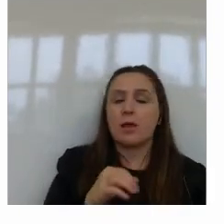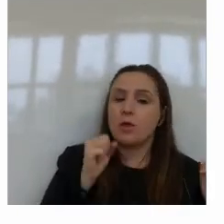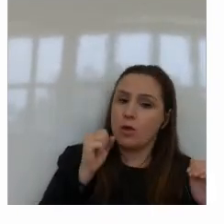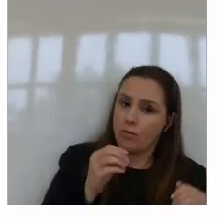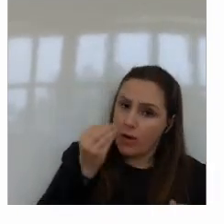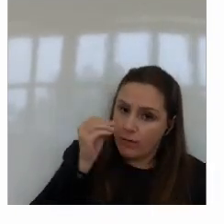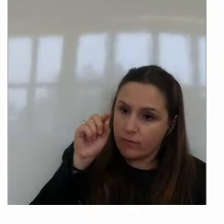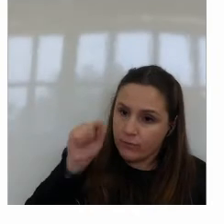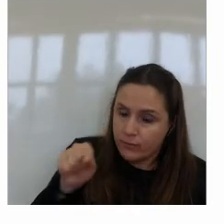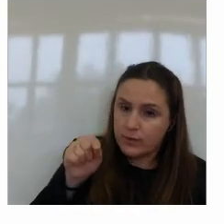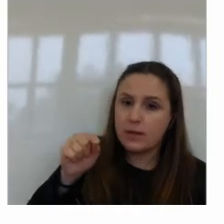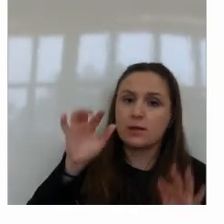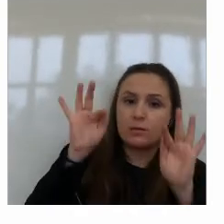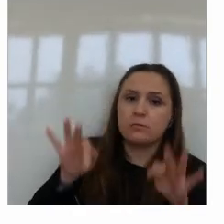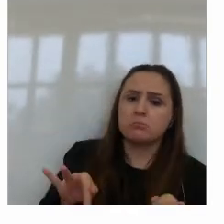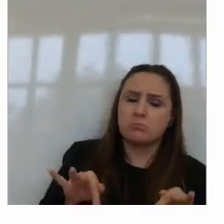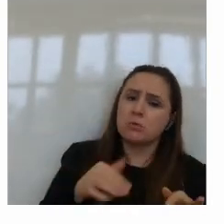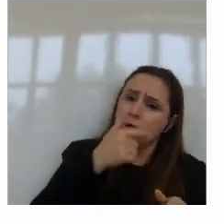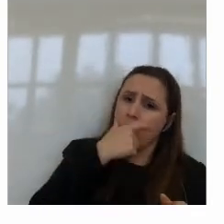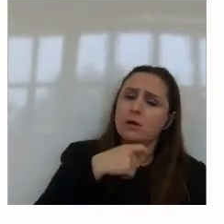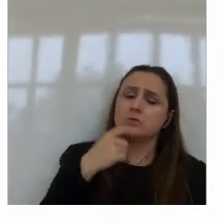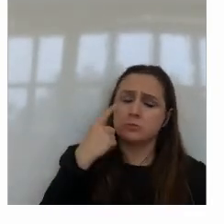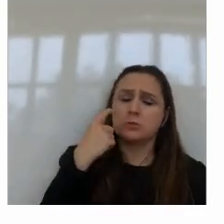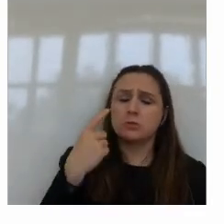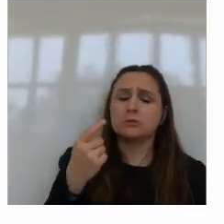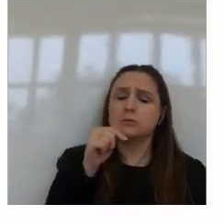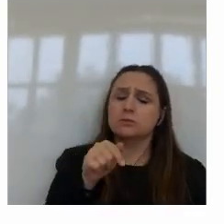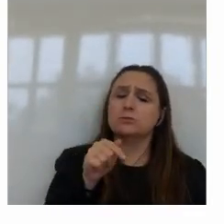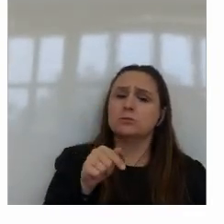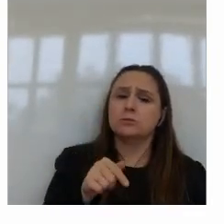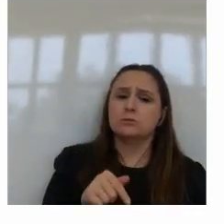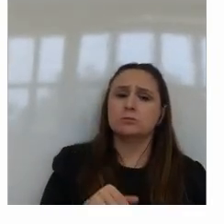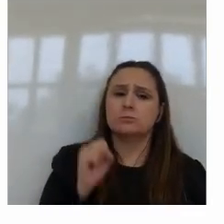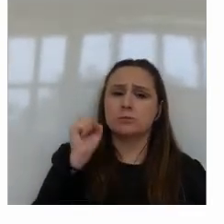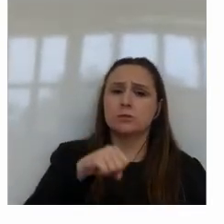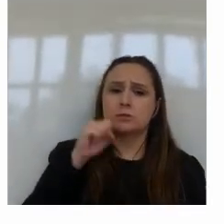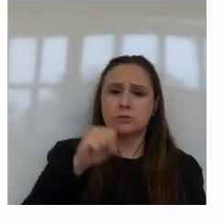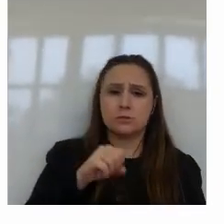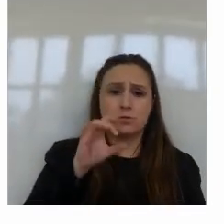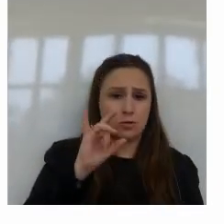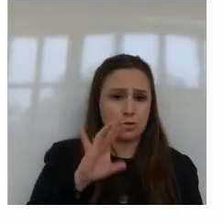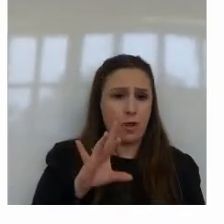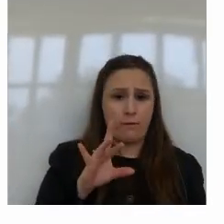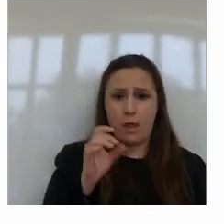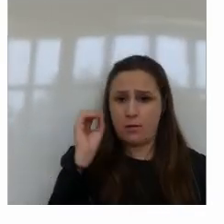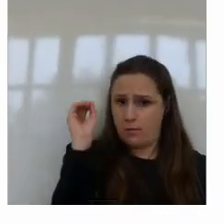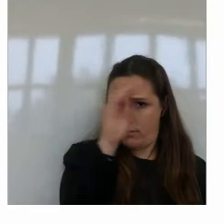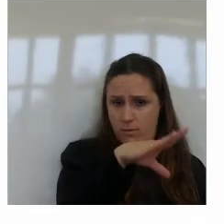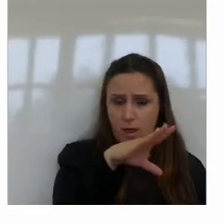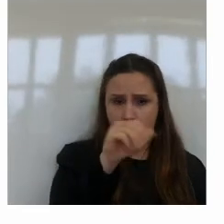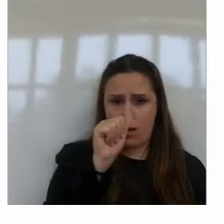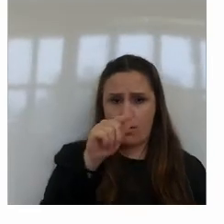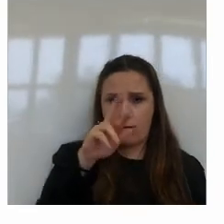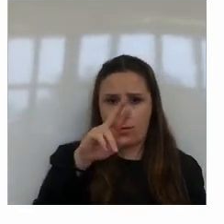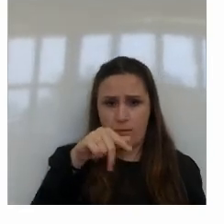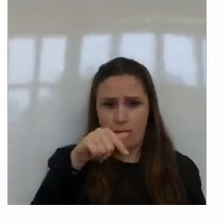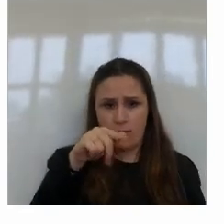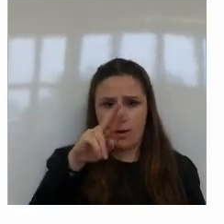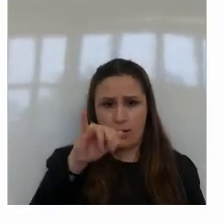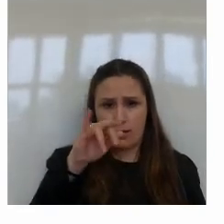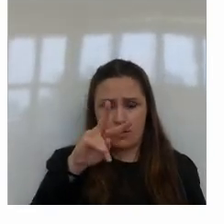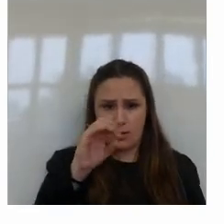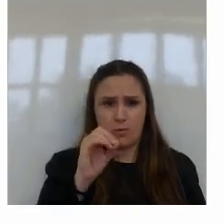quando ele julgar que terminou a tarefa, daí sim ele clica no enviar. Então eu acho interessante, vou deixar aqui marcar assim, daí ele só